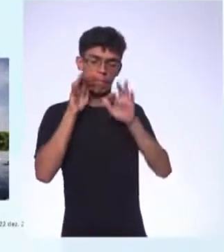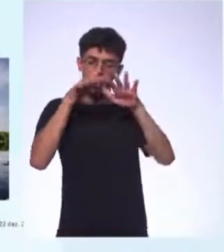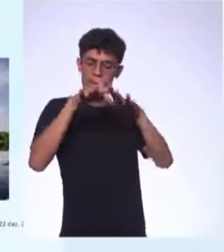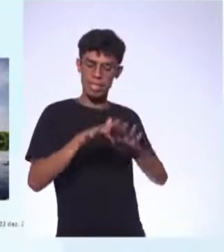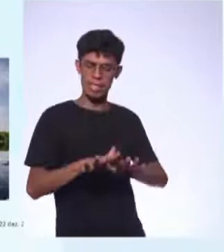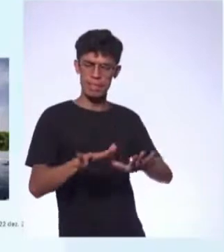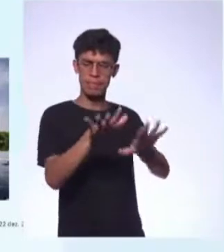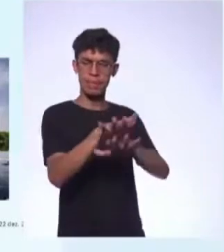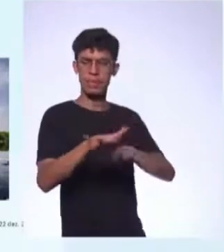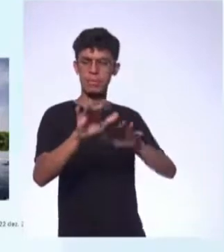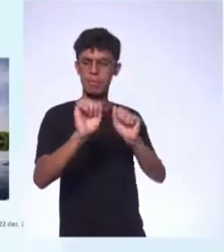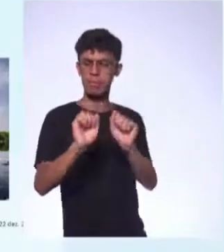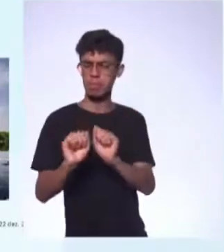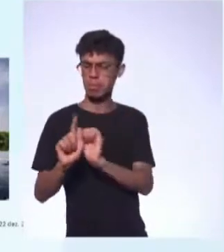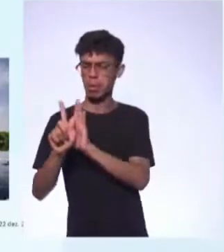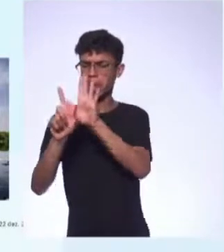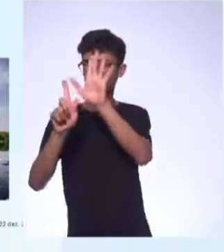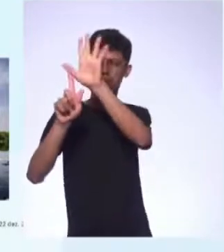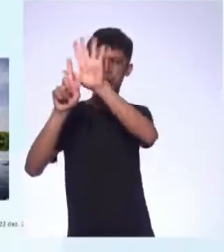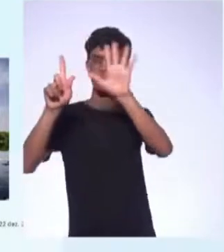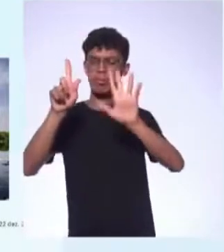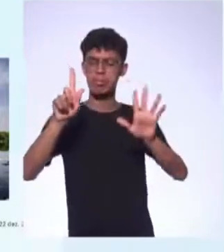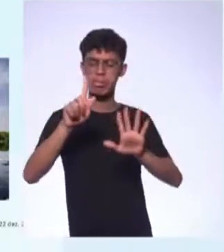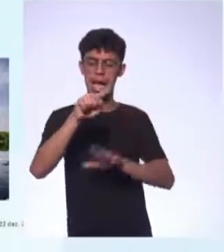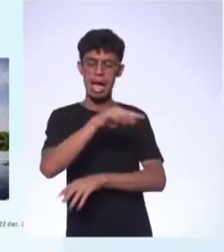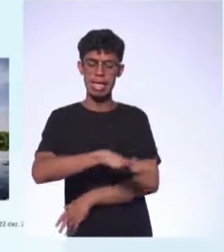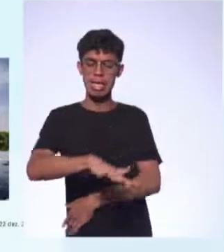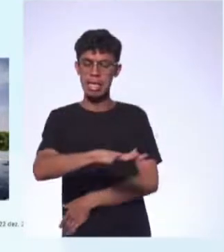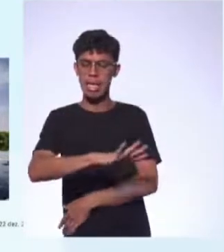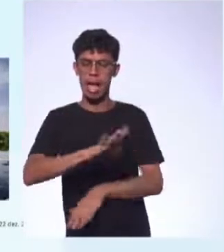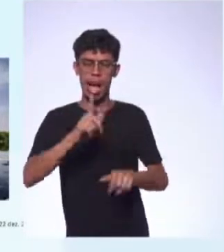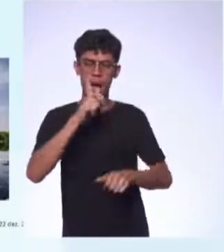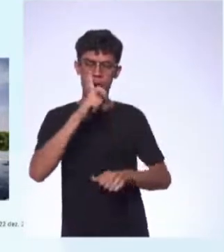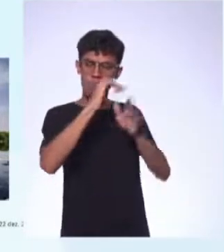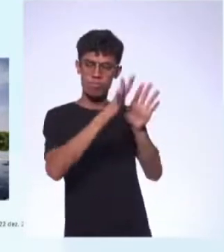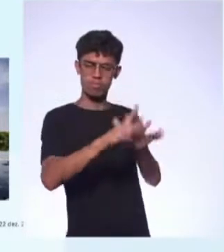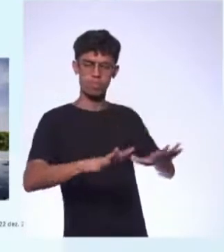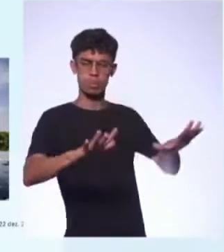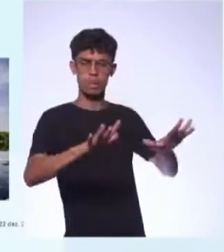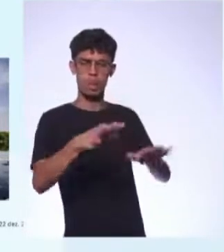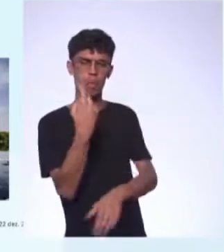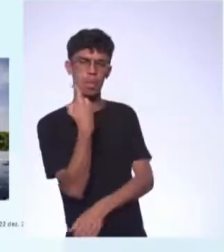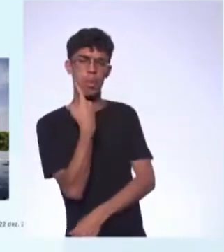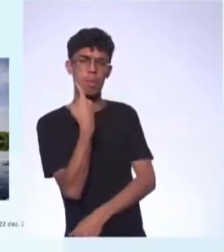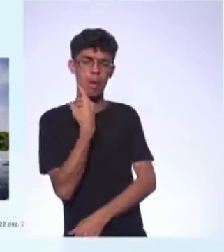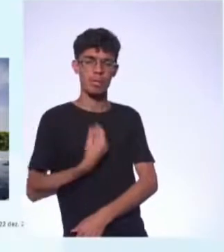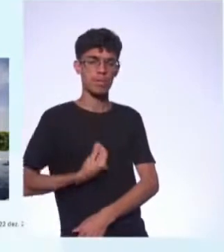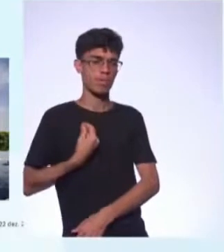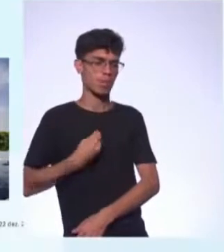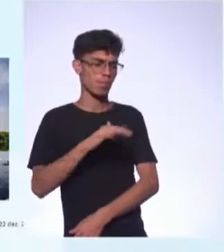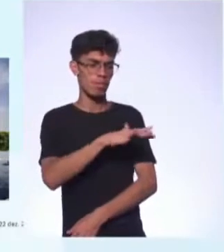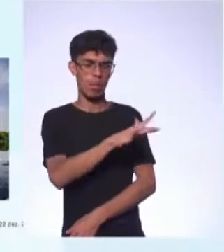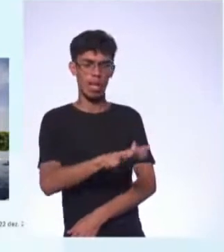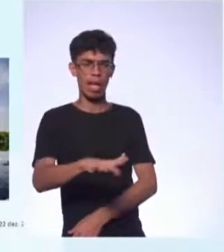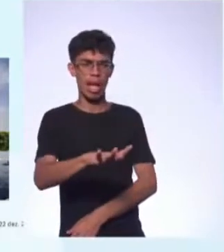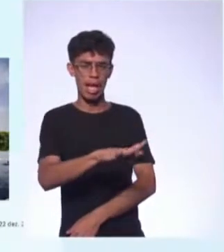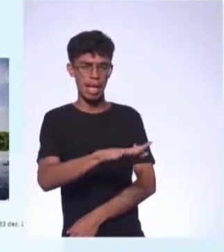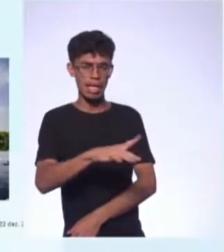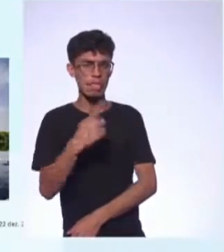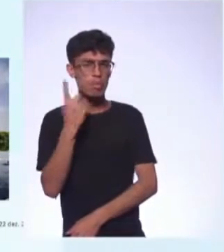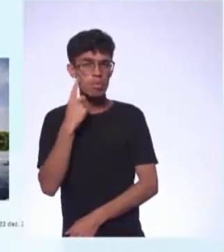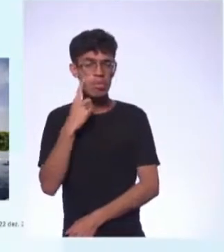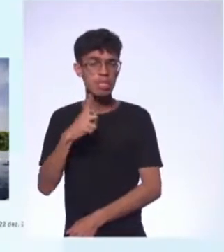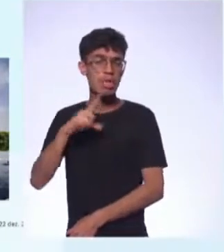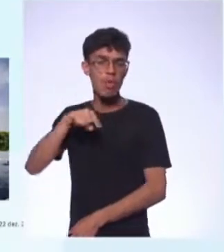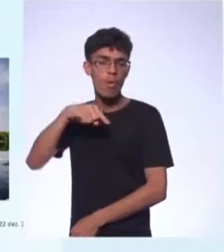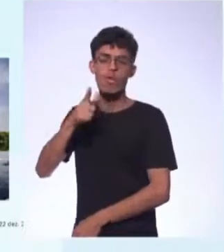ocasionar a poluição, né, se torna aí uma água sem vida, como nós temos aí alguns rios, né, que não existe vida, é